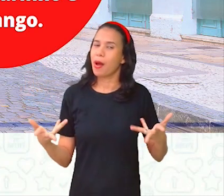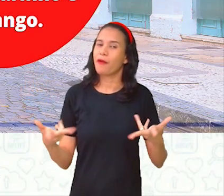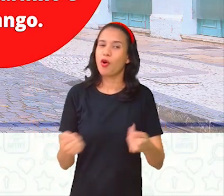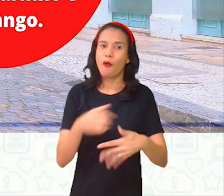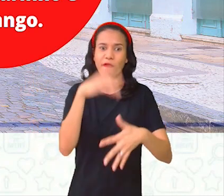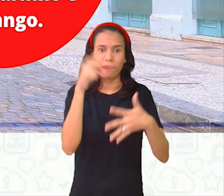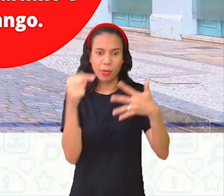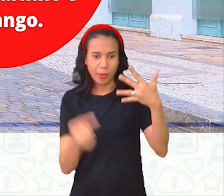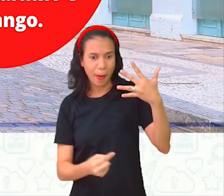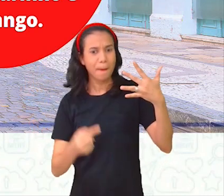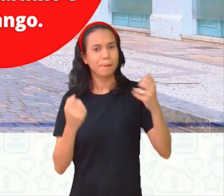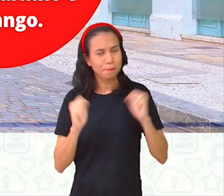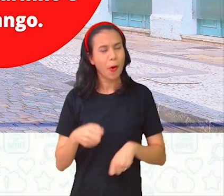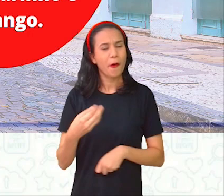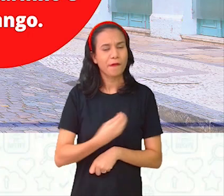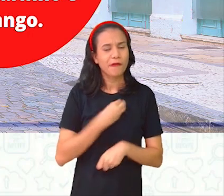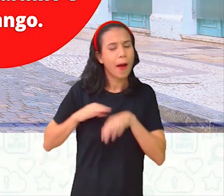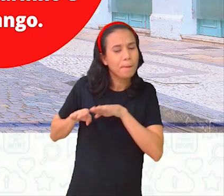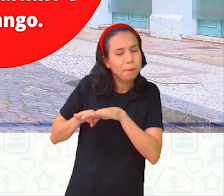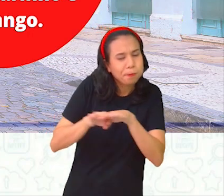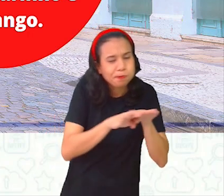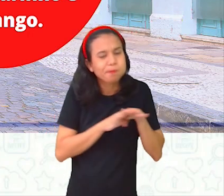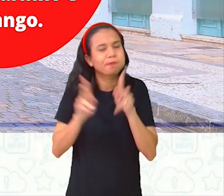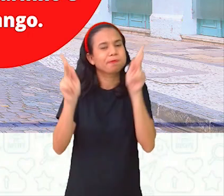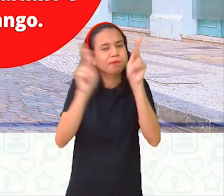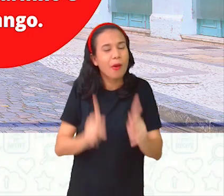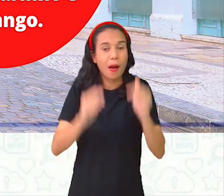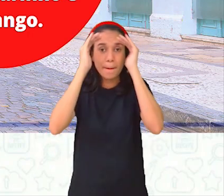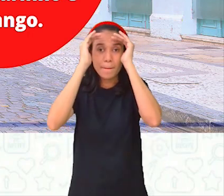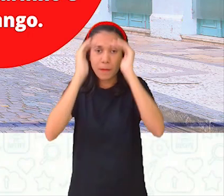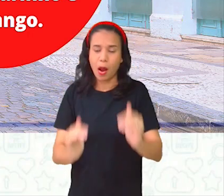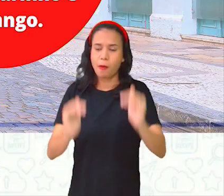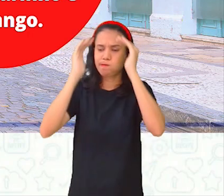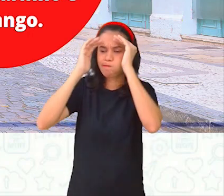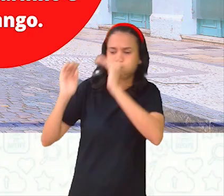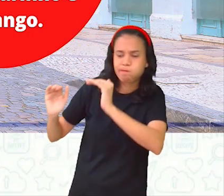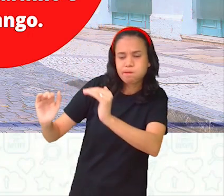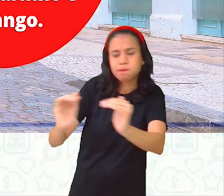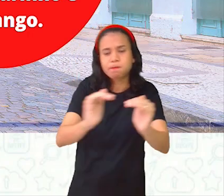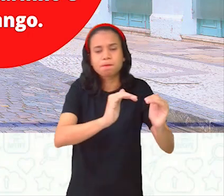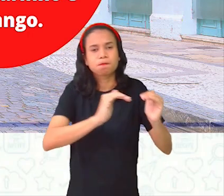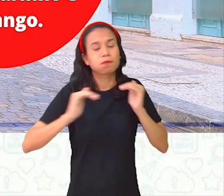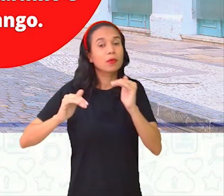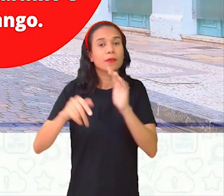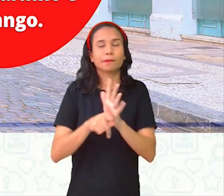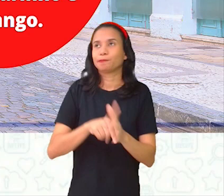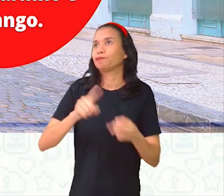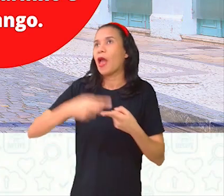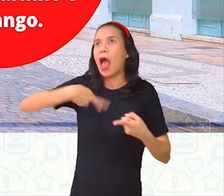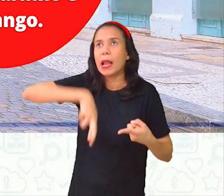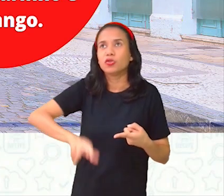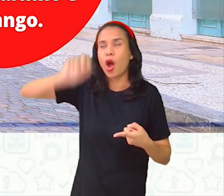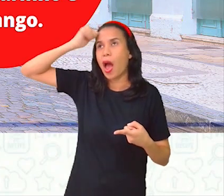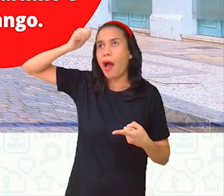elas possam conviver, né, em harmonia, que a gente possa respeitar todas elas, né, as religiões de matriz